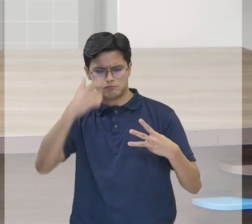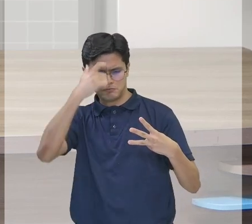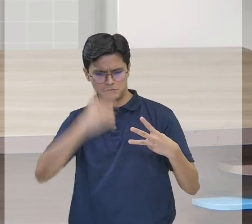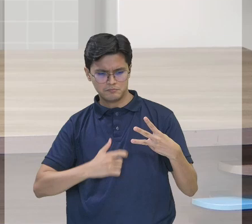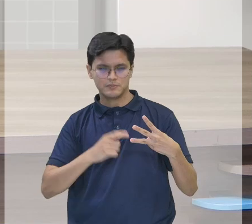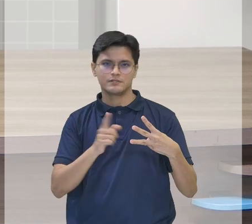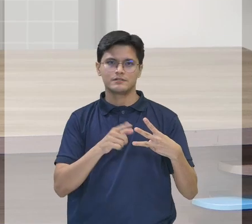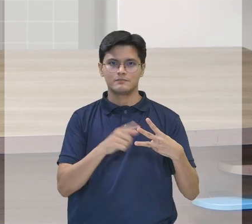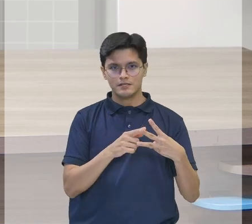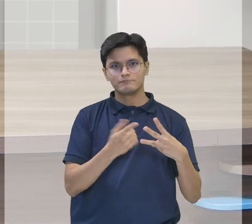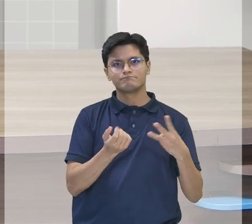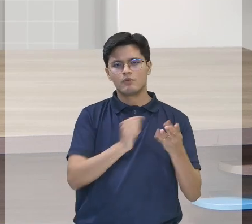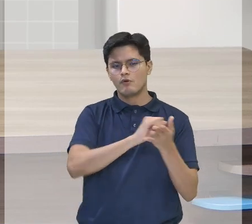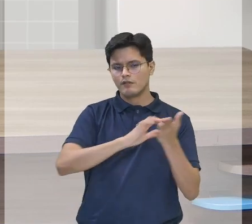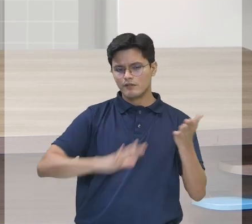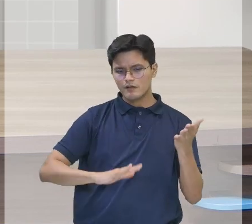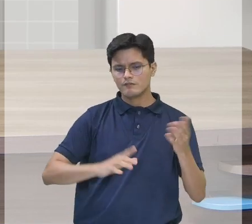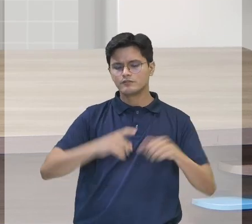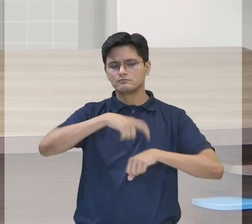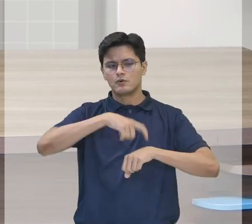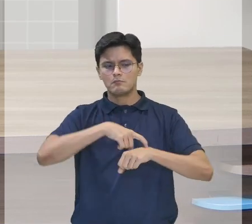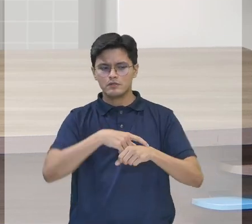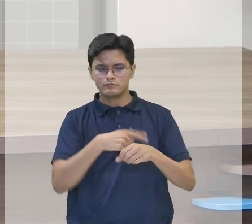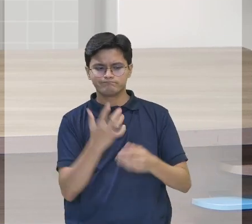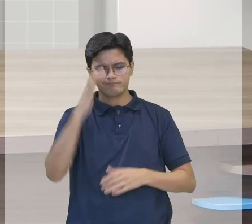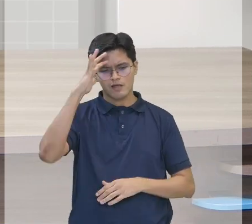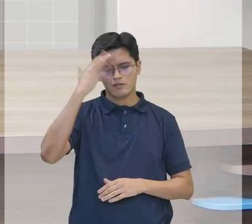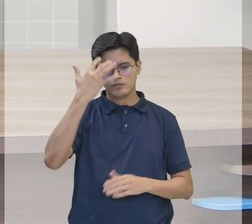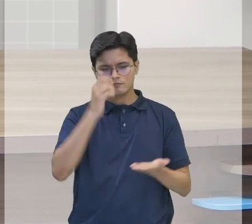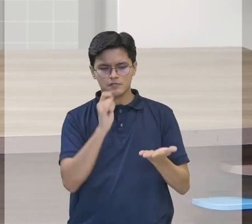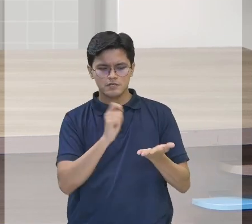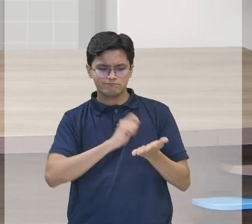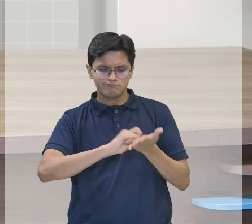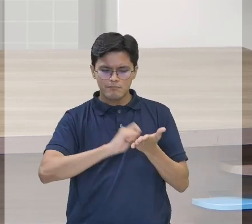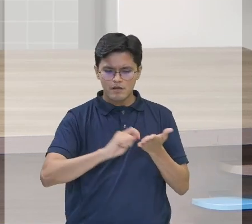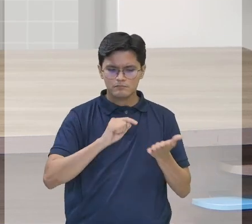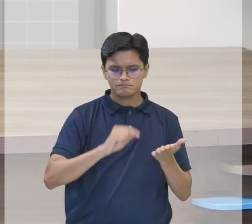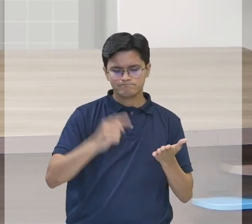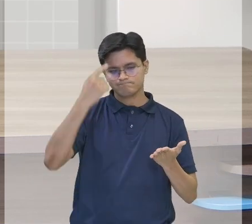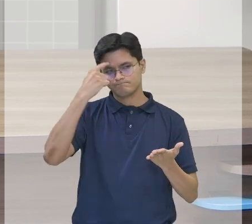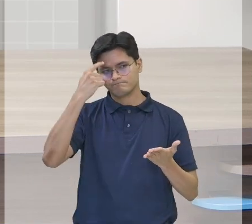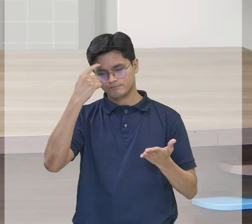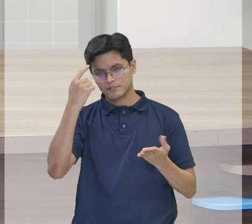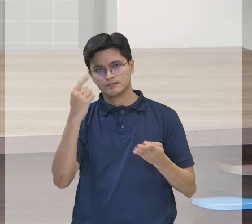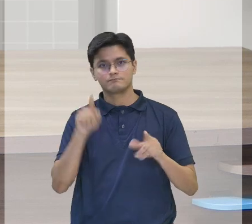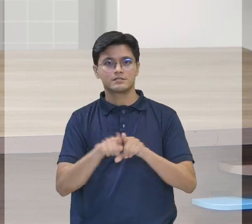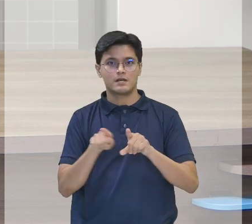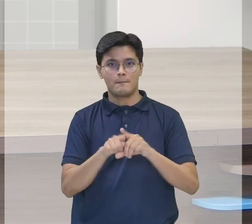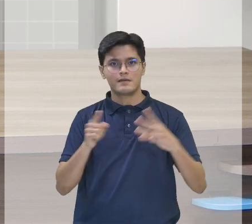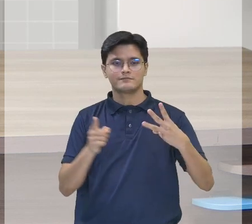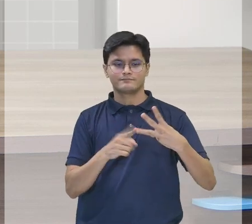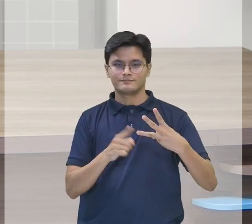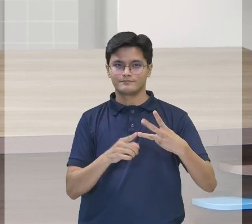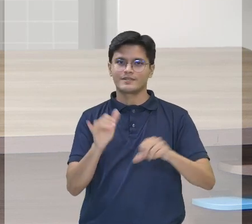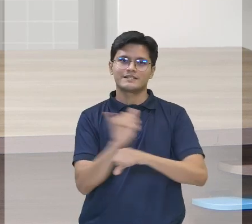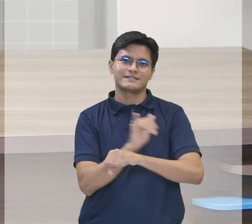momento que ele está resolvendo, pensando sobre sua própria aprendizagem; e as estratégias, que é aquele comportamento que ele emprega